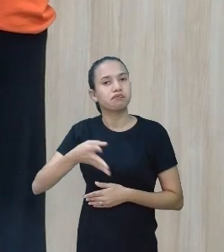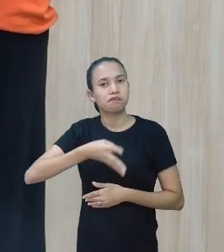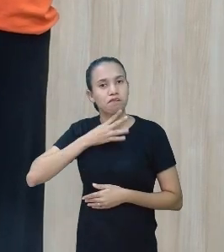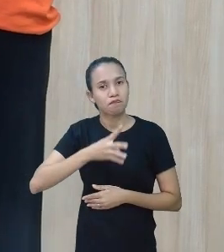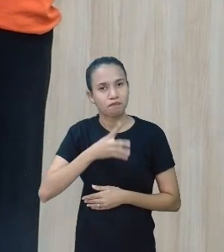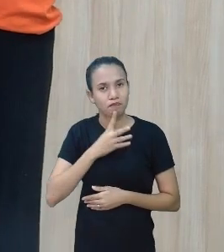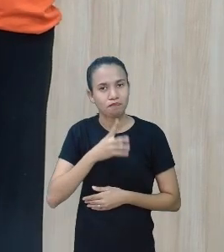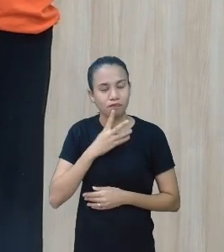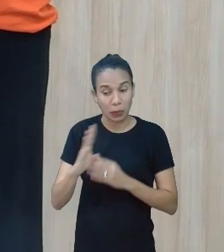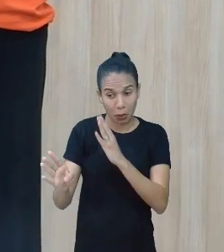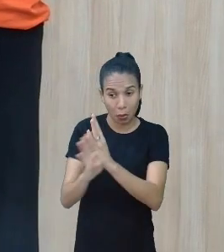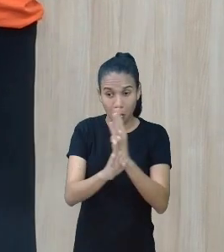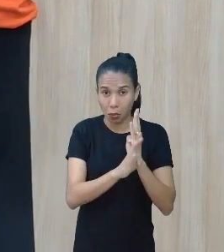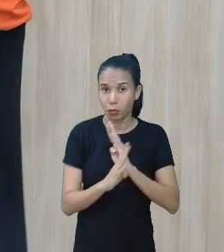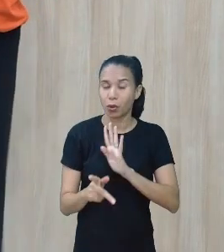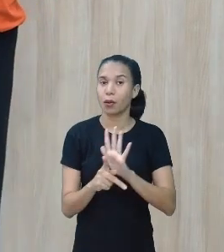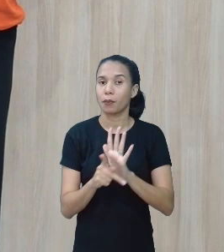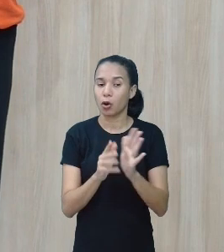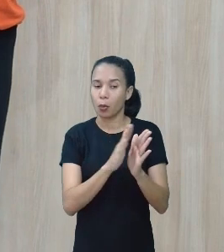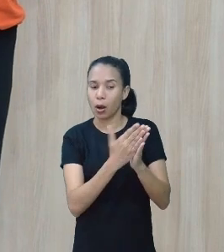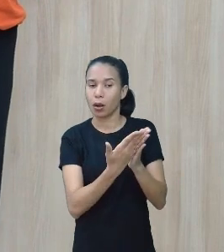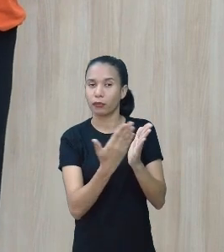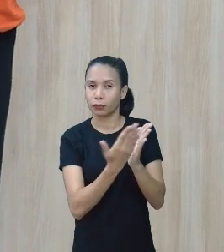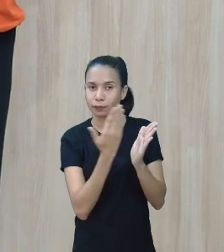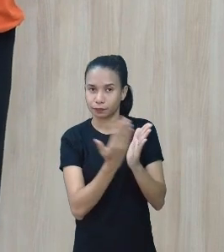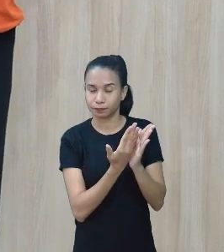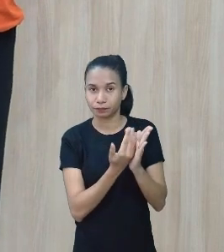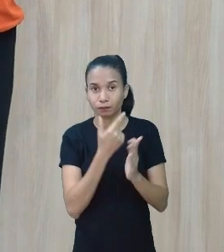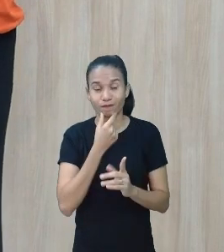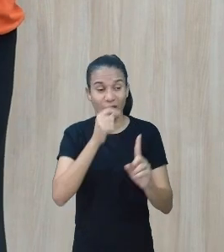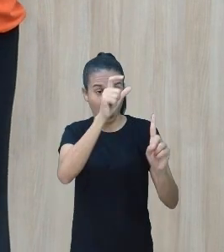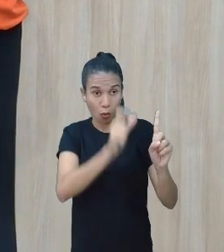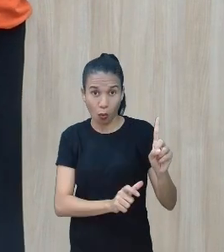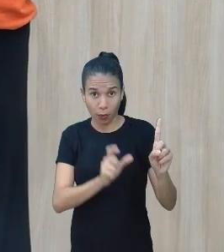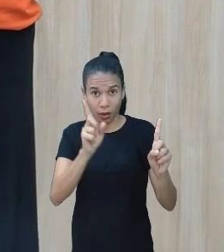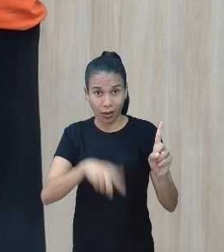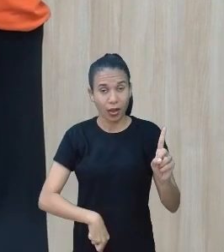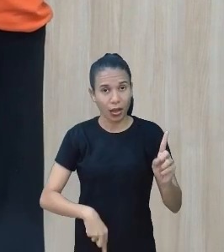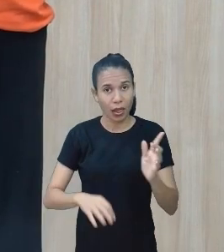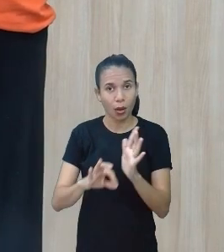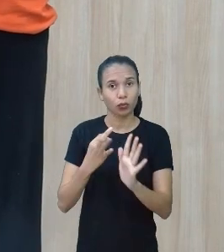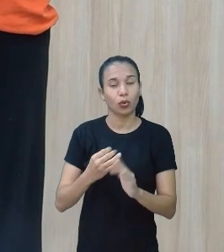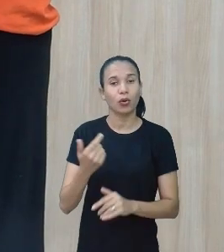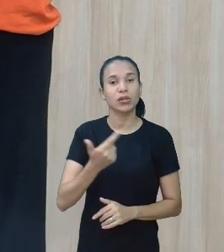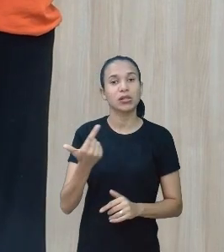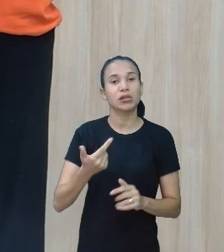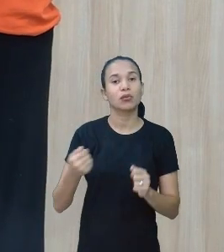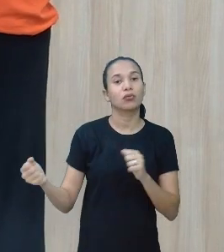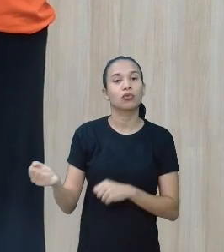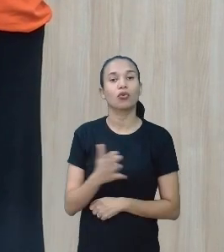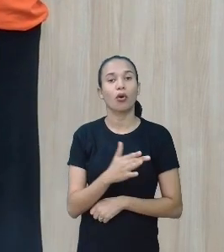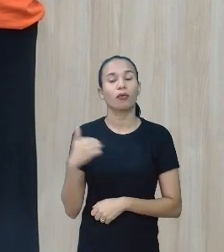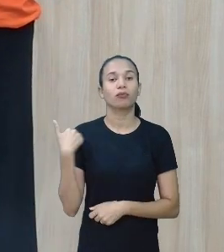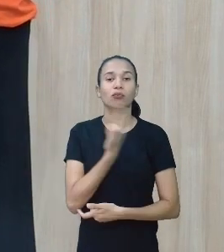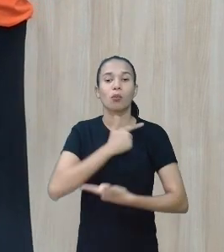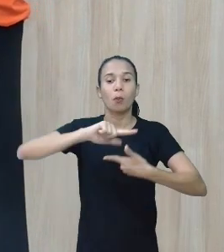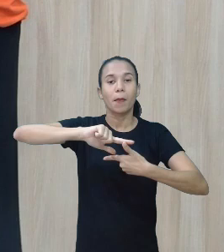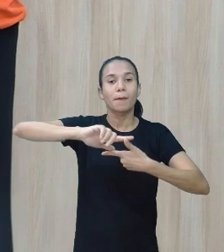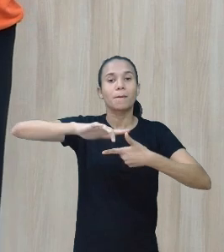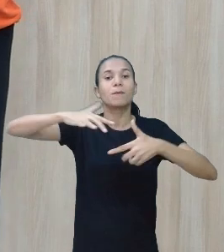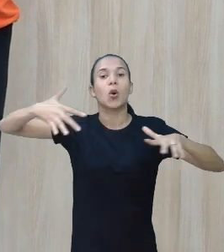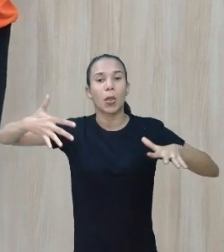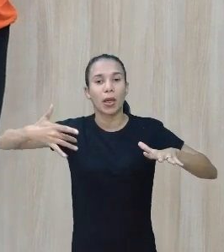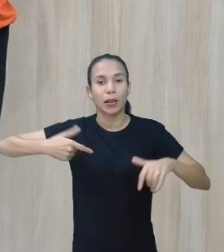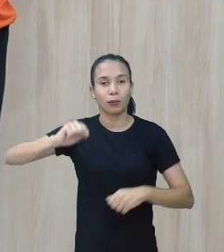para vocês encontrarem no seu caminho. Graciliano Ramos é o autor da segunda geração do nosso modernismo, da